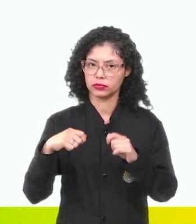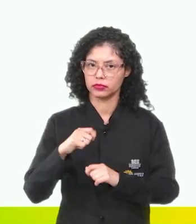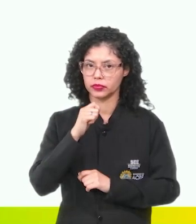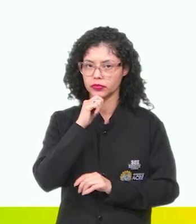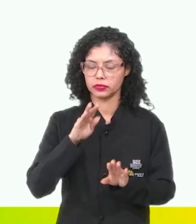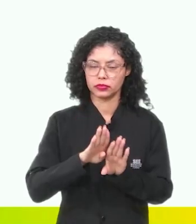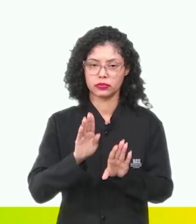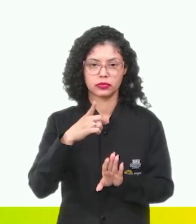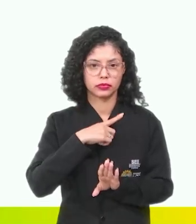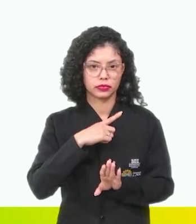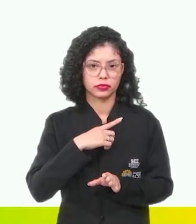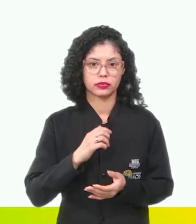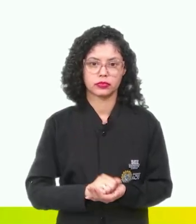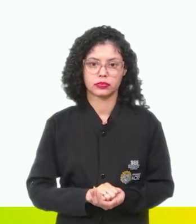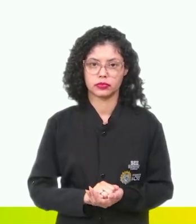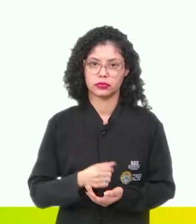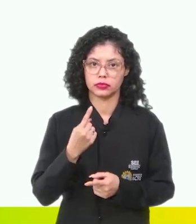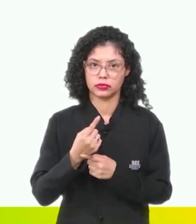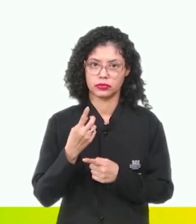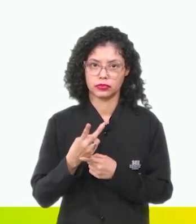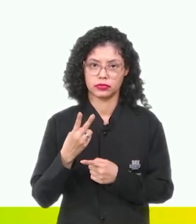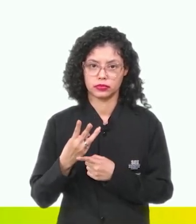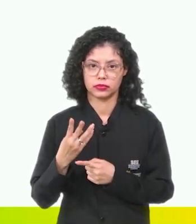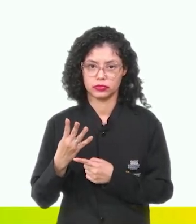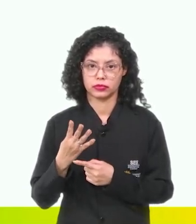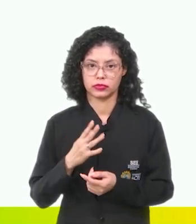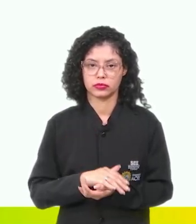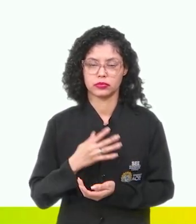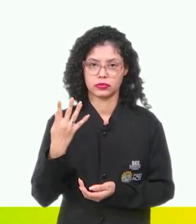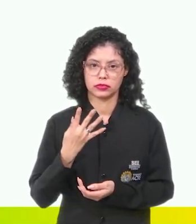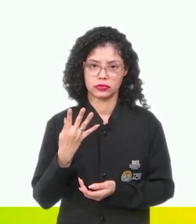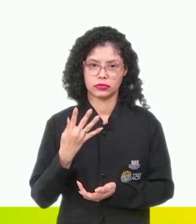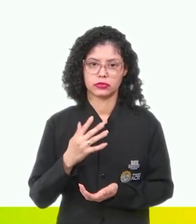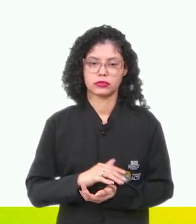gametas eu tenho aqui? 1, 2, 3, 4. 4.